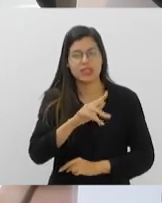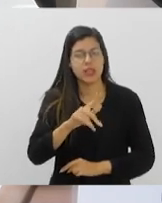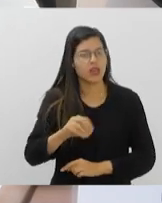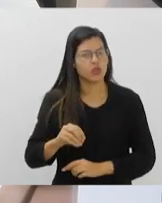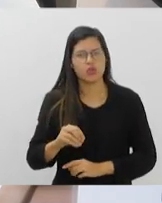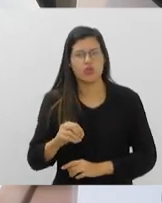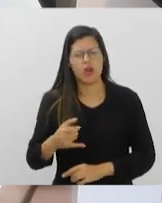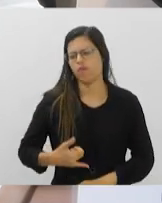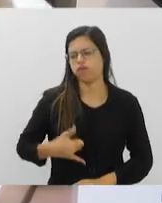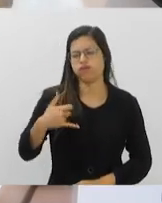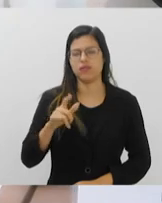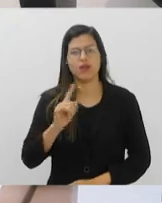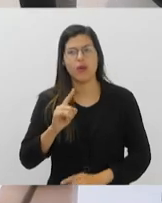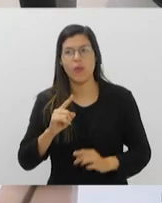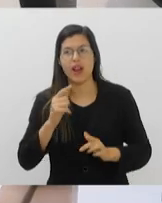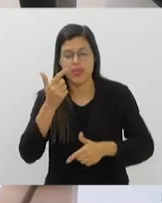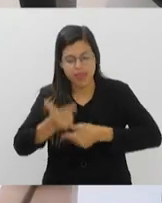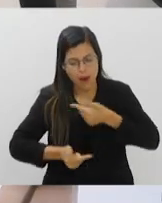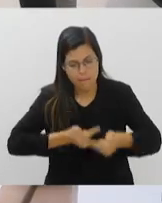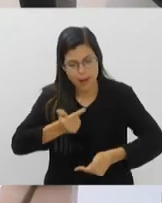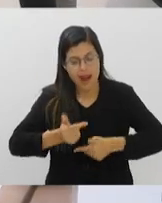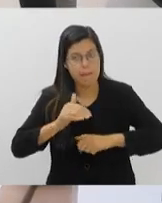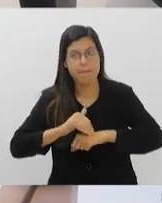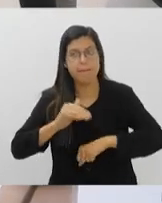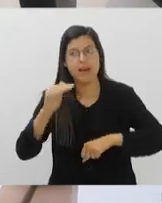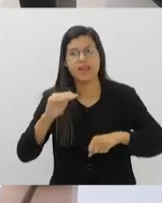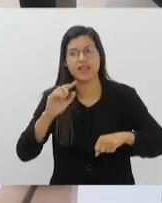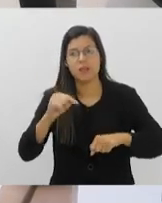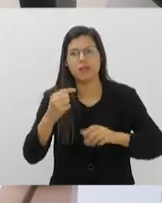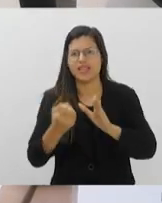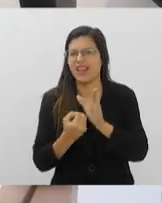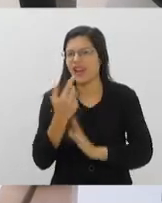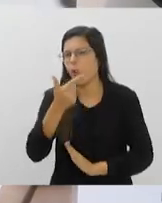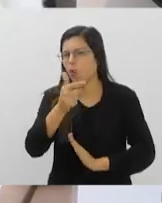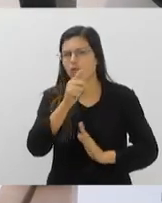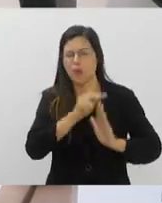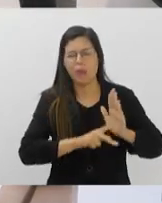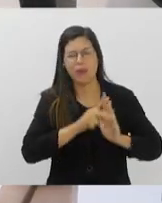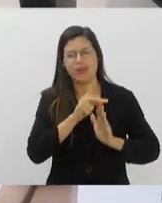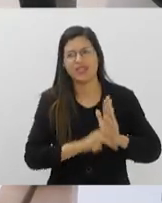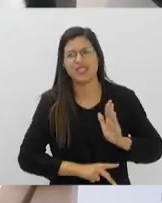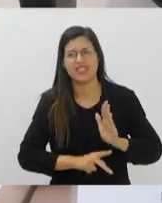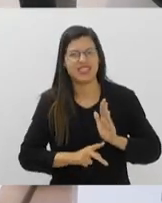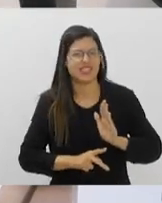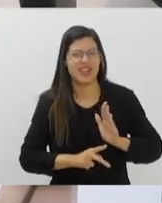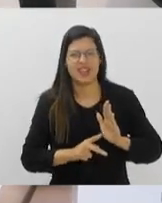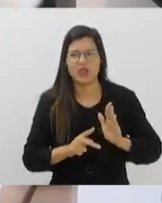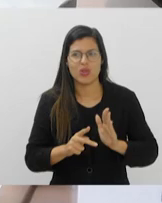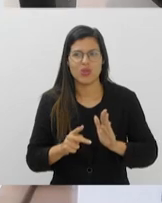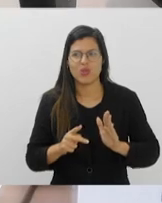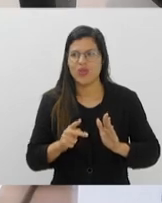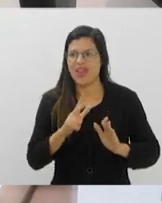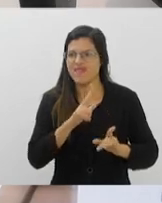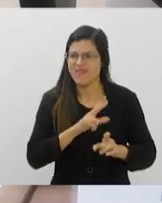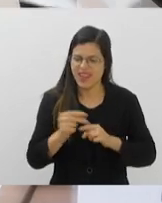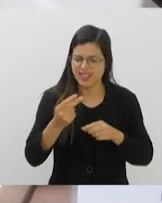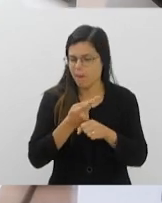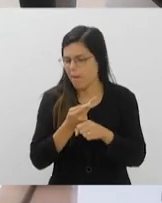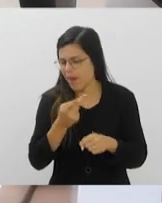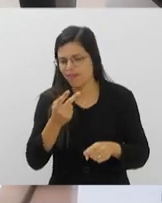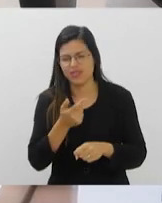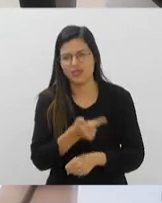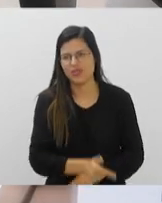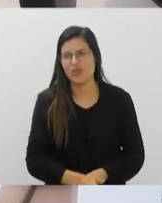isso estimula ele fazer mais daqui a pouco ele vem e cria um um outro projeto outro vai Inovar e ganha de novo e ganha as